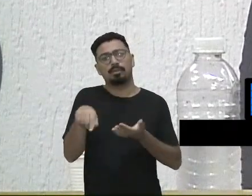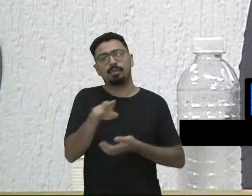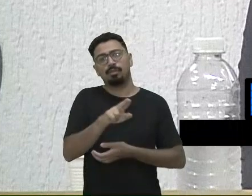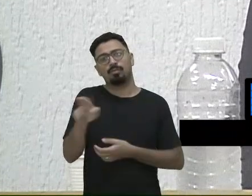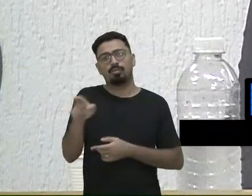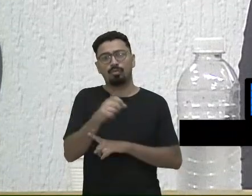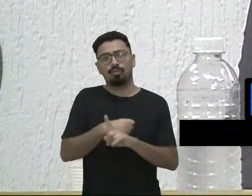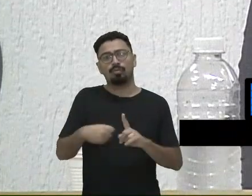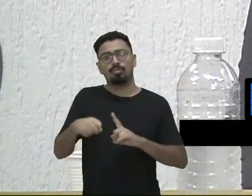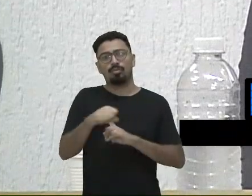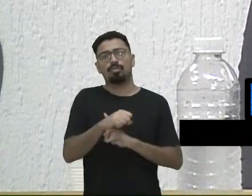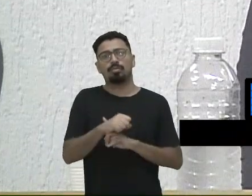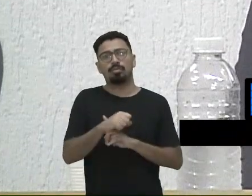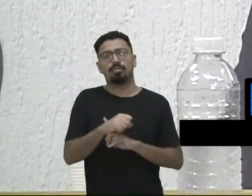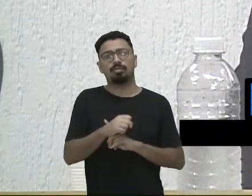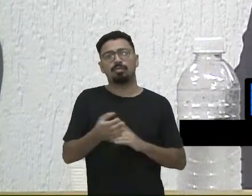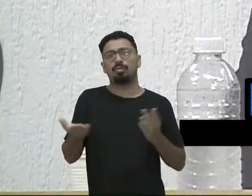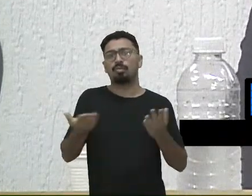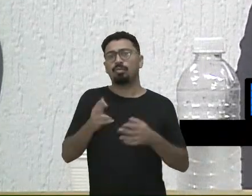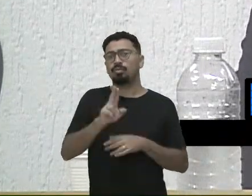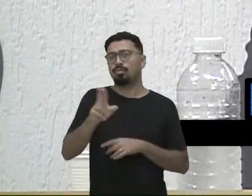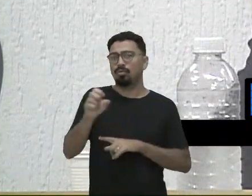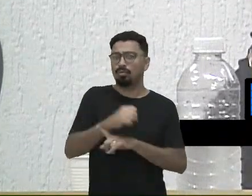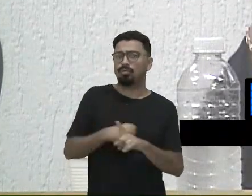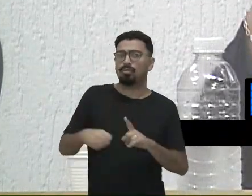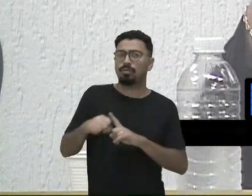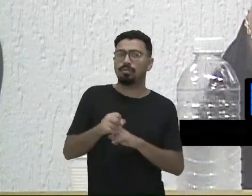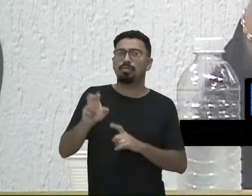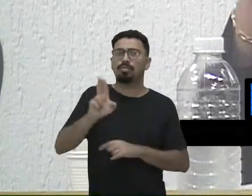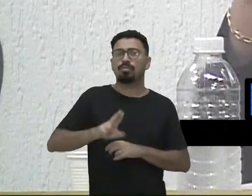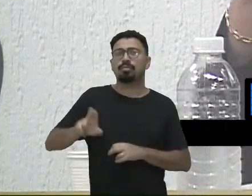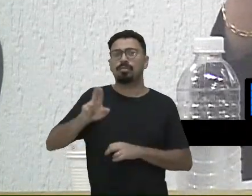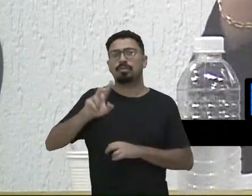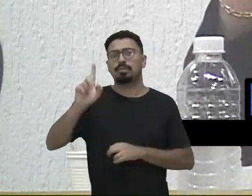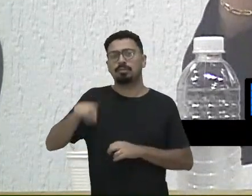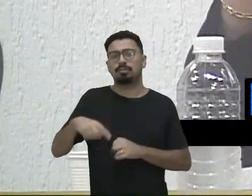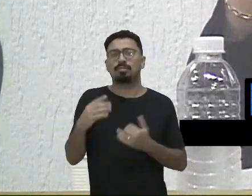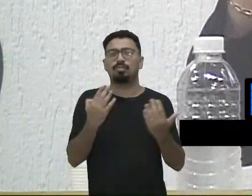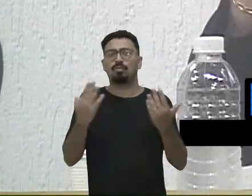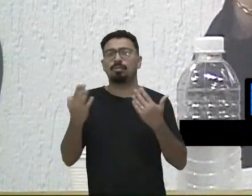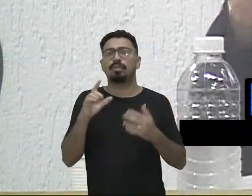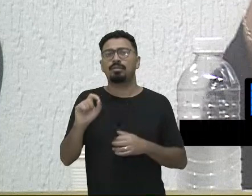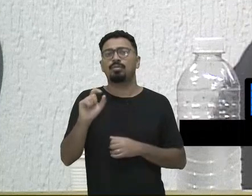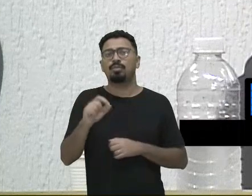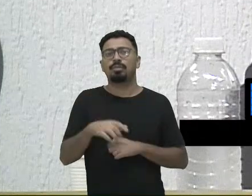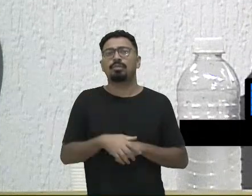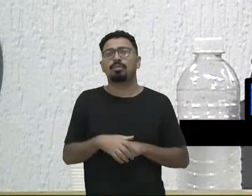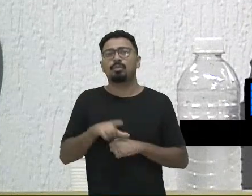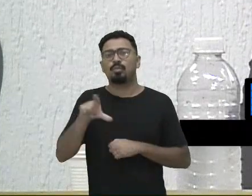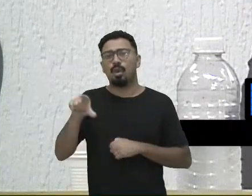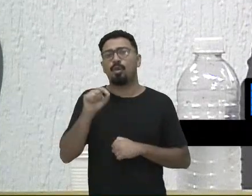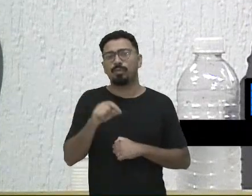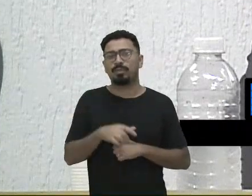social. O nome social, hoje, nós utilizamos ele como se fosse ainda uma opção